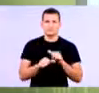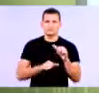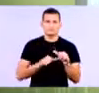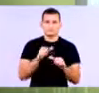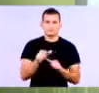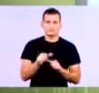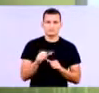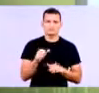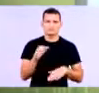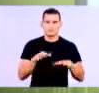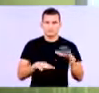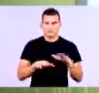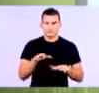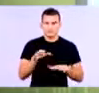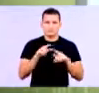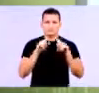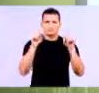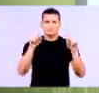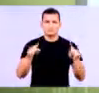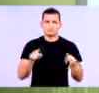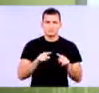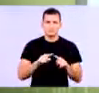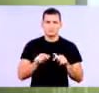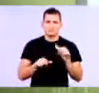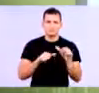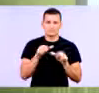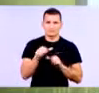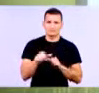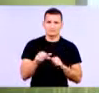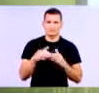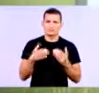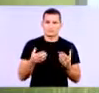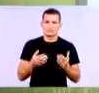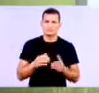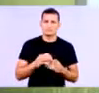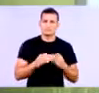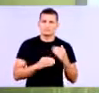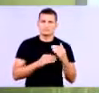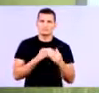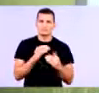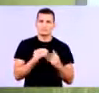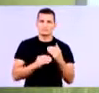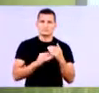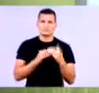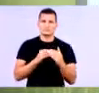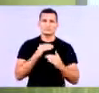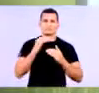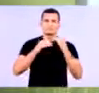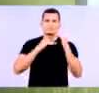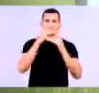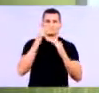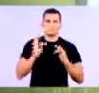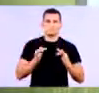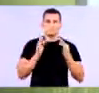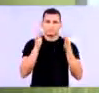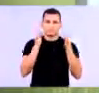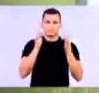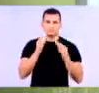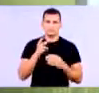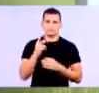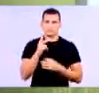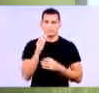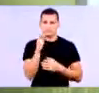às vezes os funcionários mudam, né? Então, esse processo de evolução tecnológica, pela